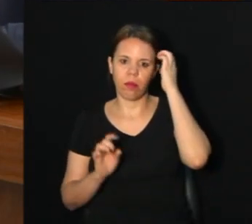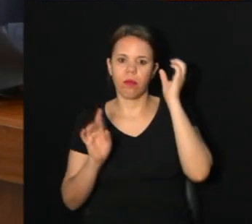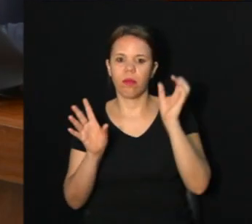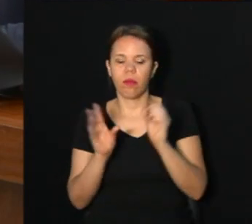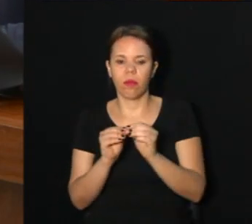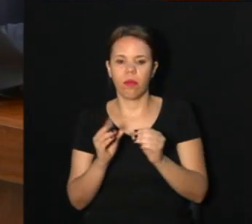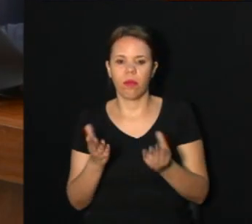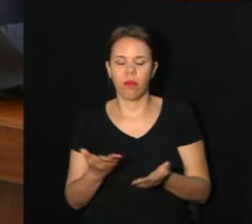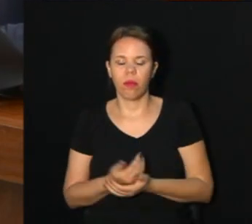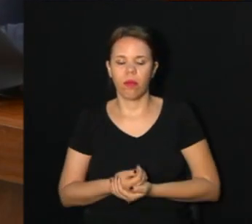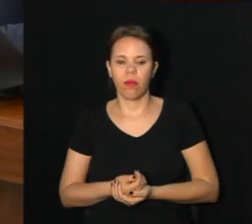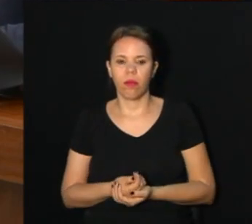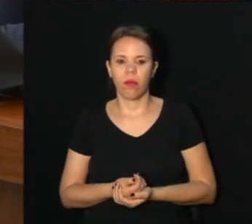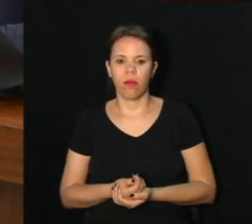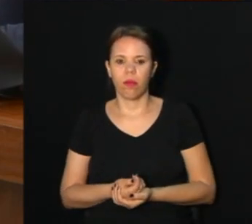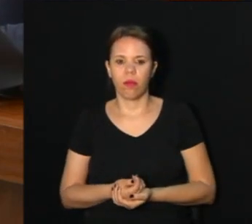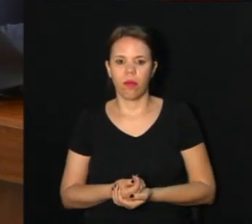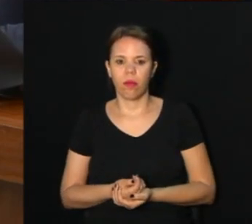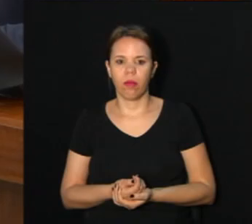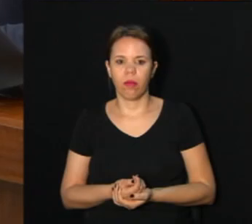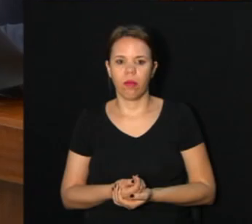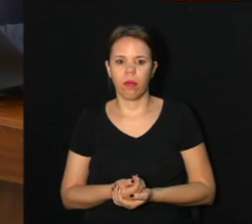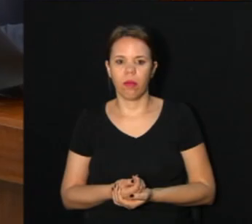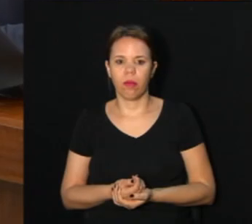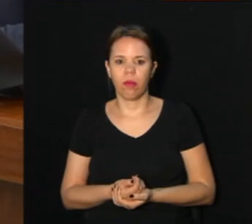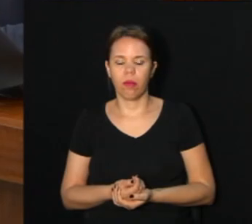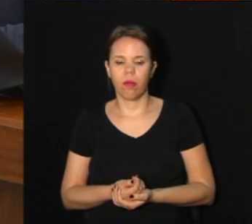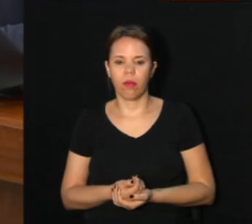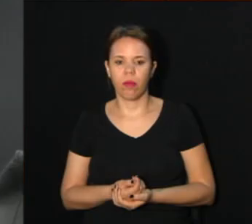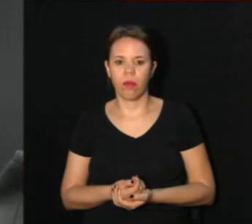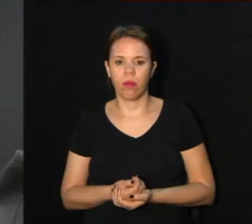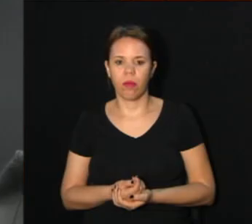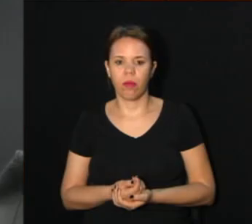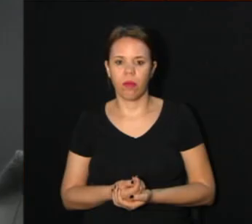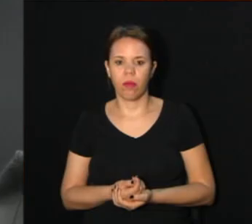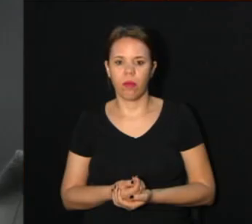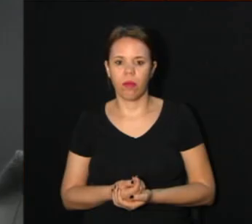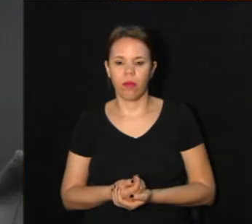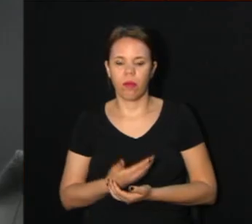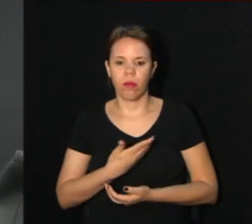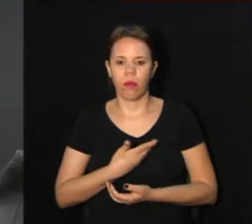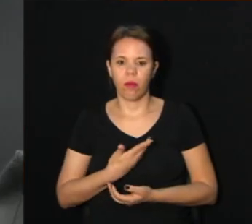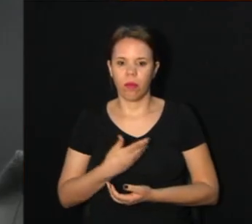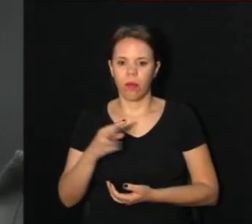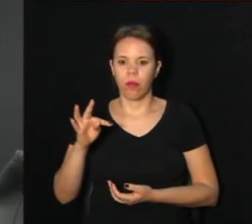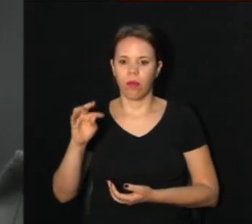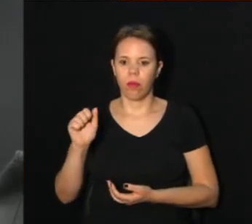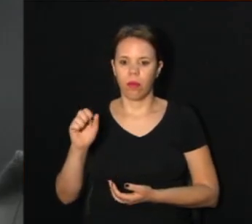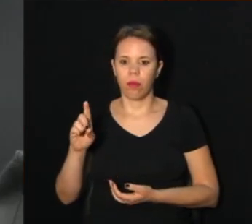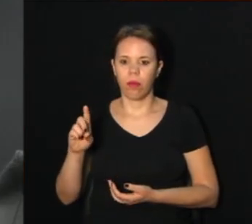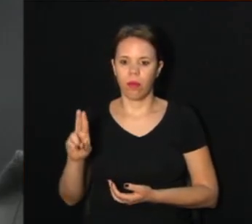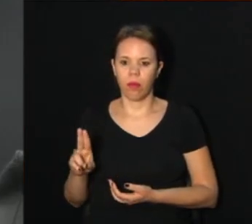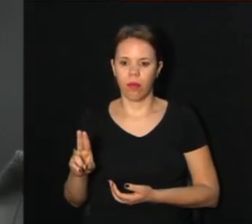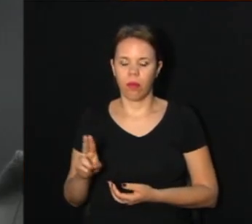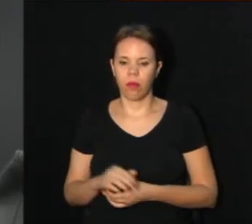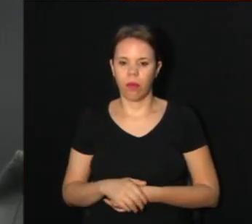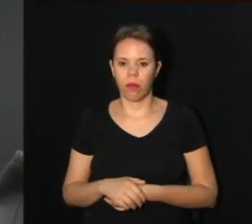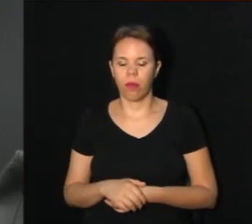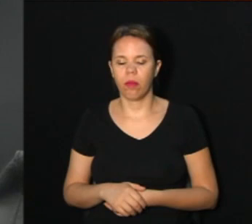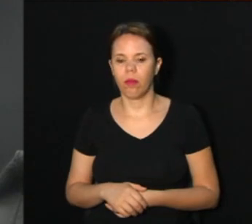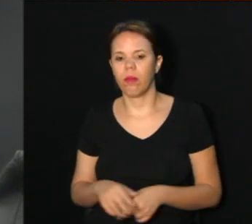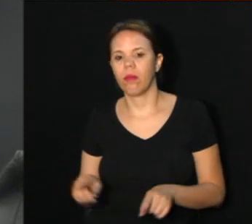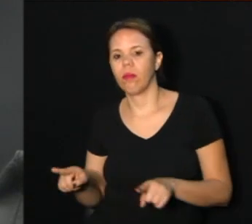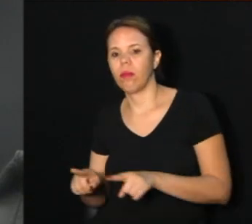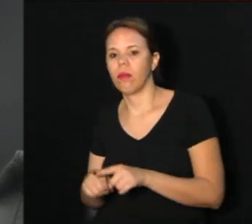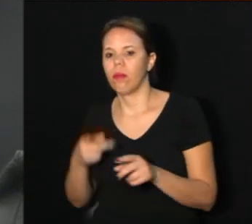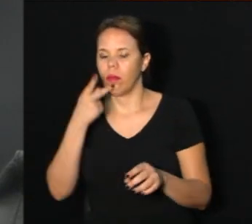Bom, com relação ao meu amigo Tadeu, também o impacto